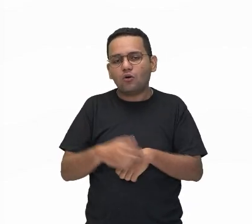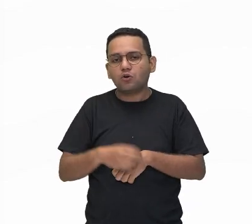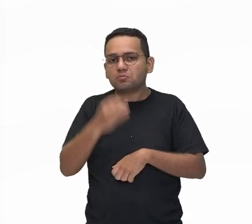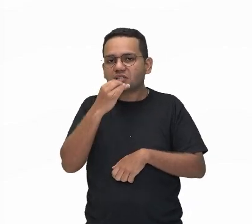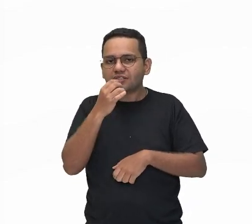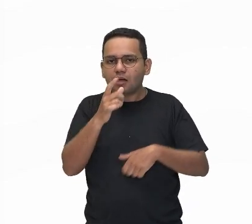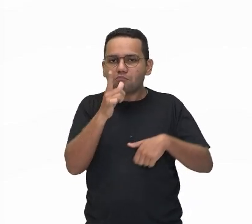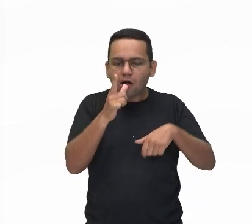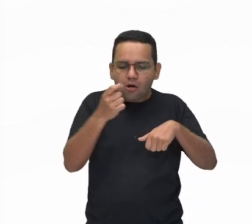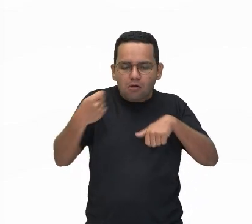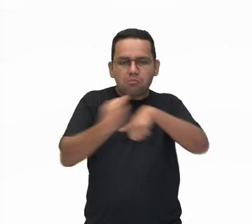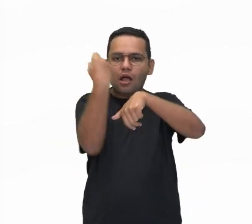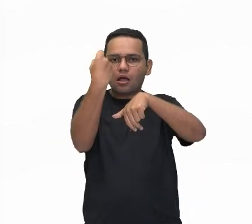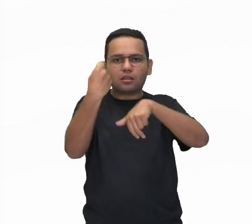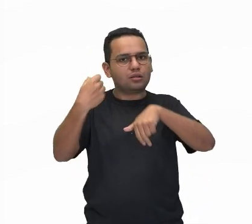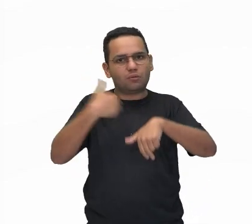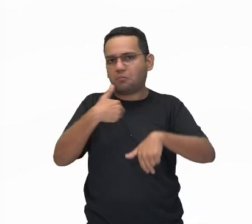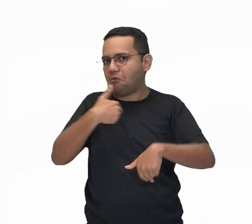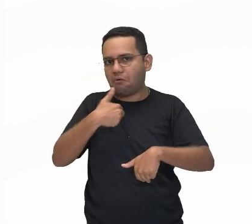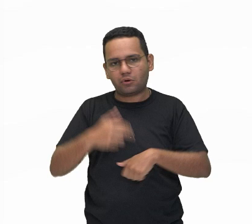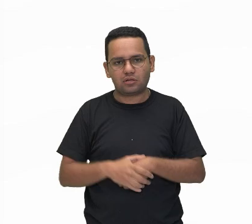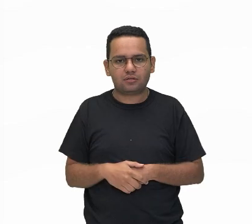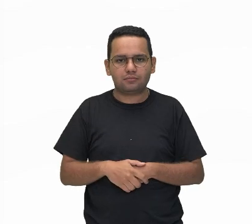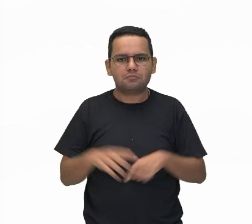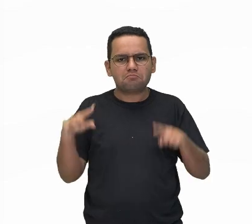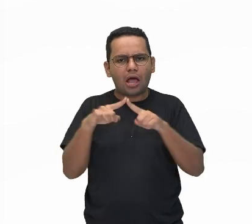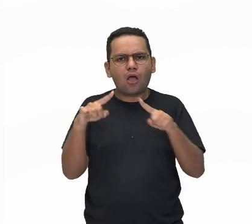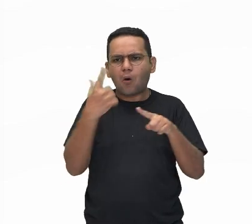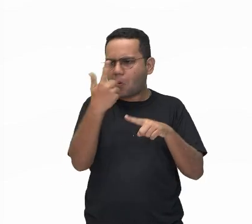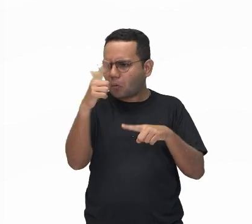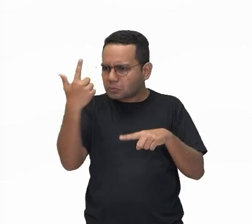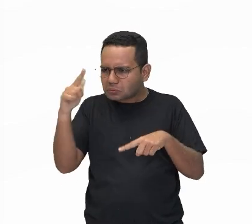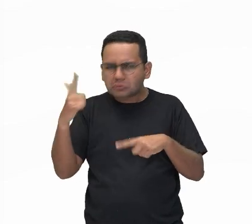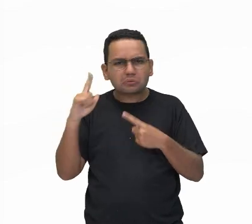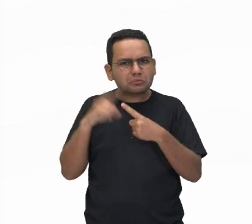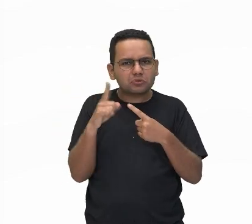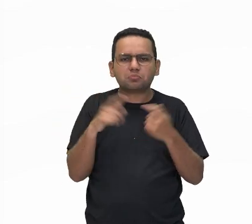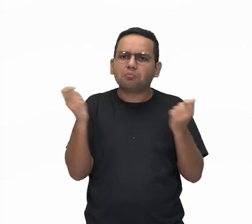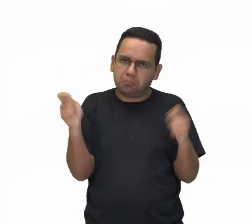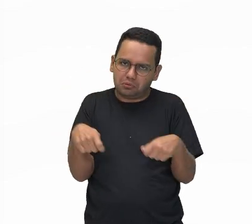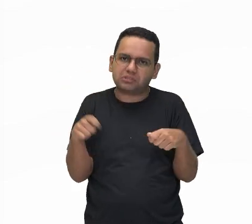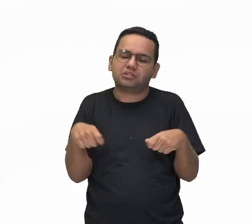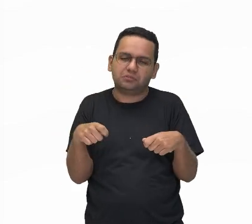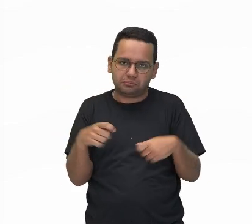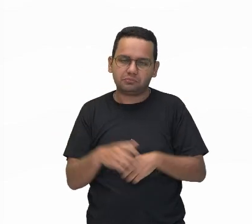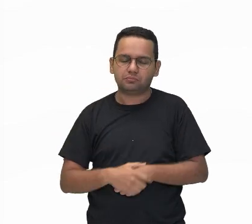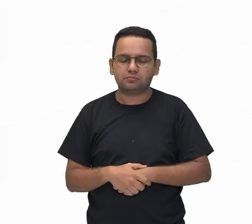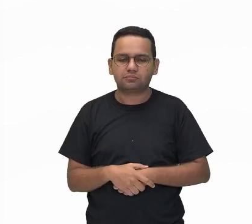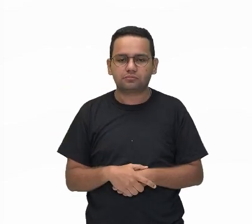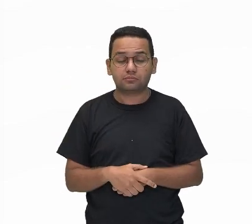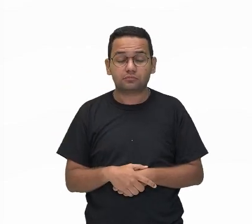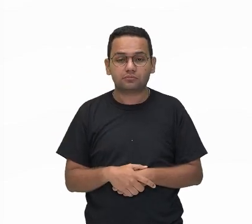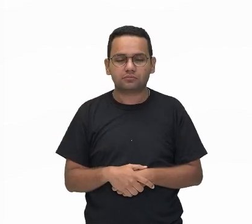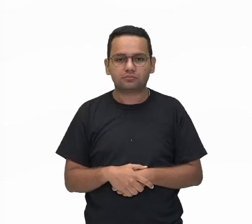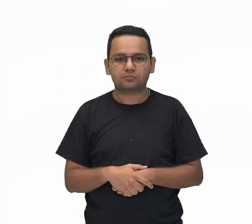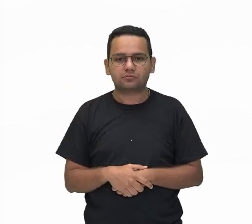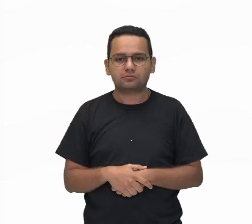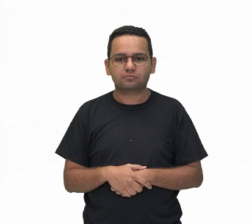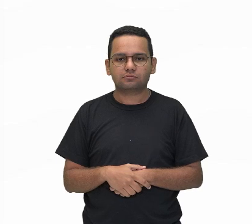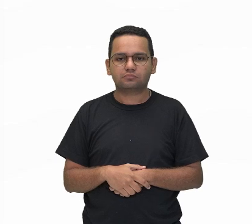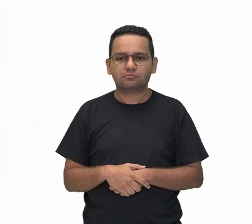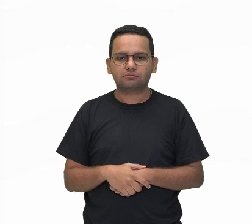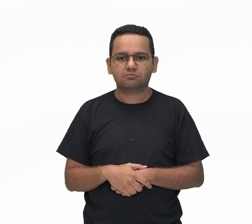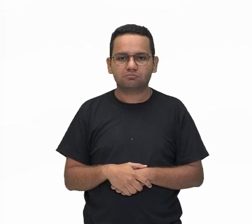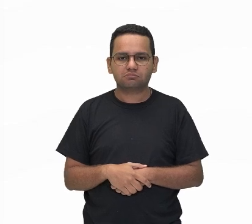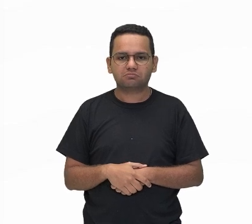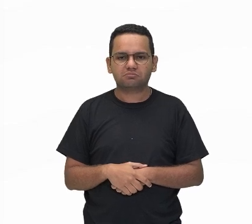do adversário. Tudo mais era permitido, tudo mais era legal. Então, eles podiam fazer de tudo dentro